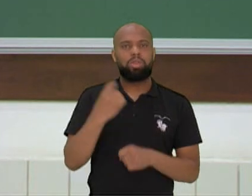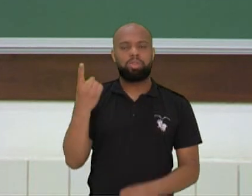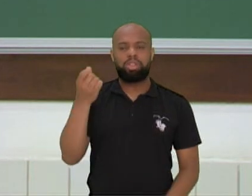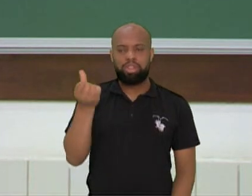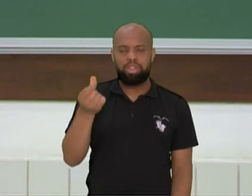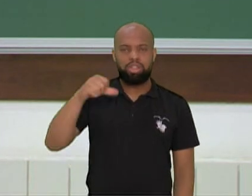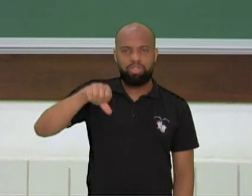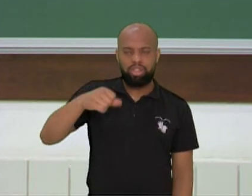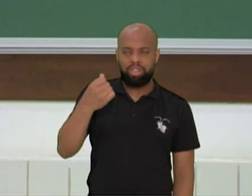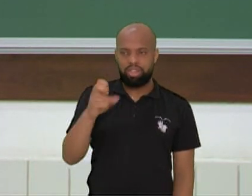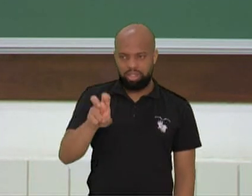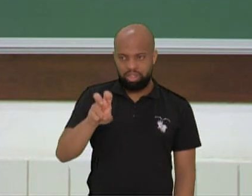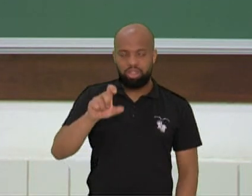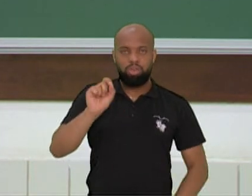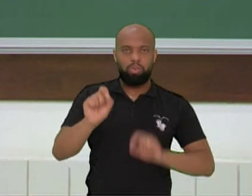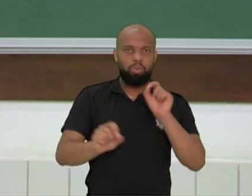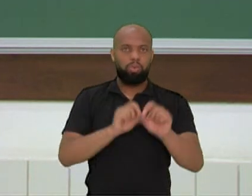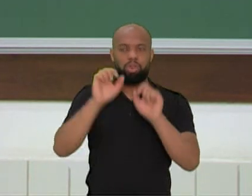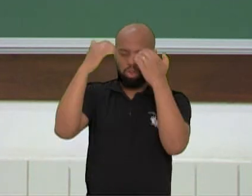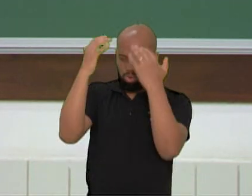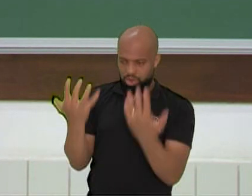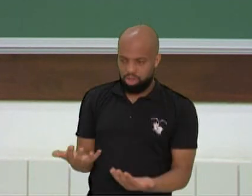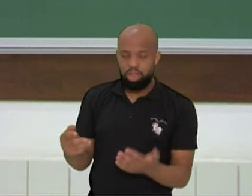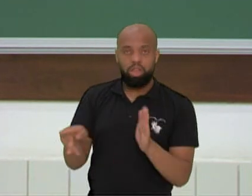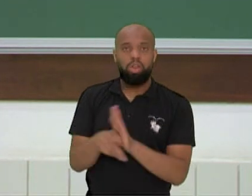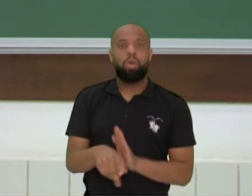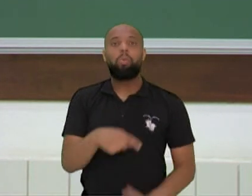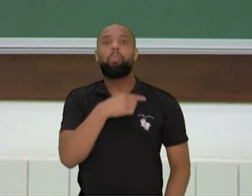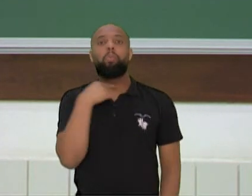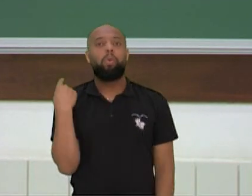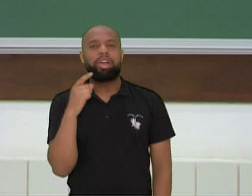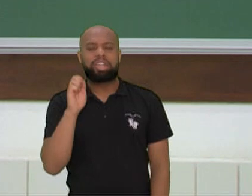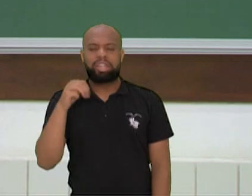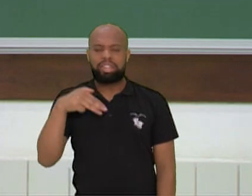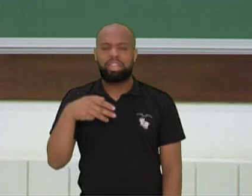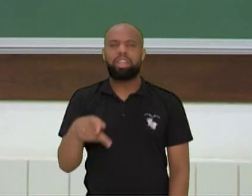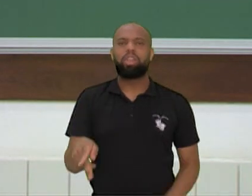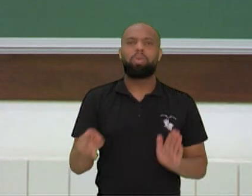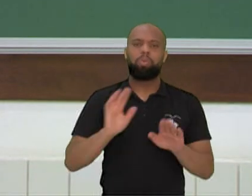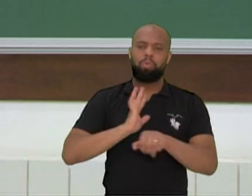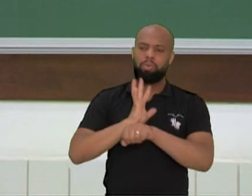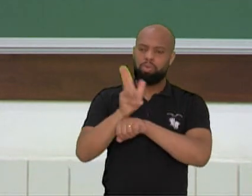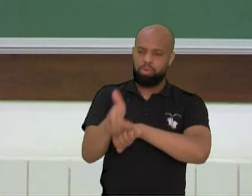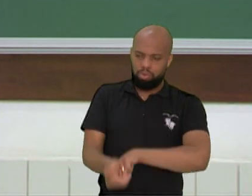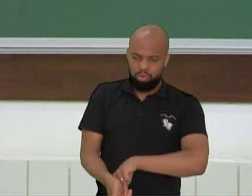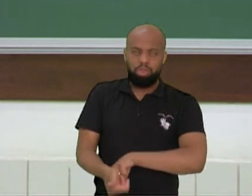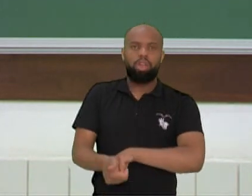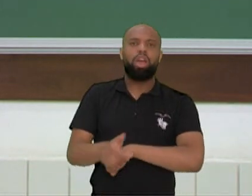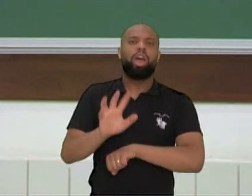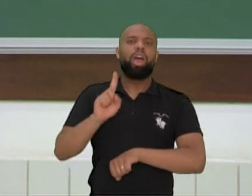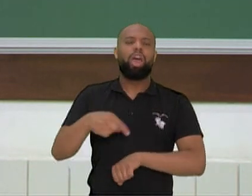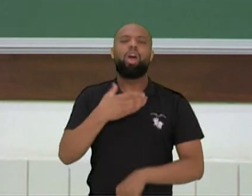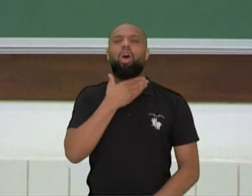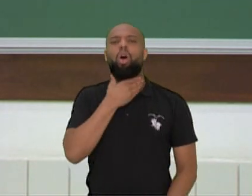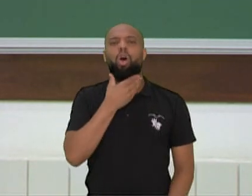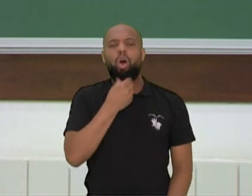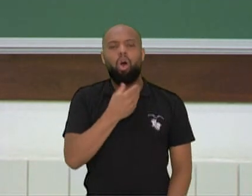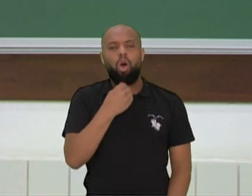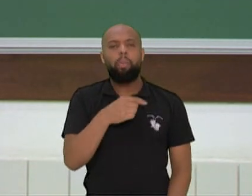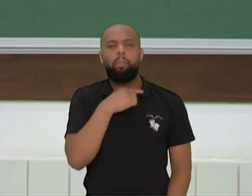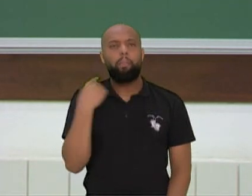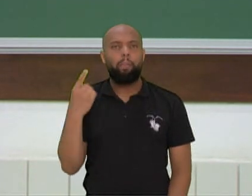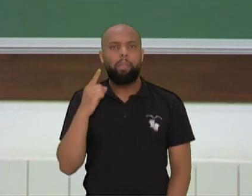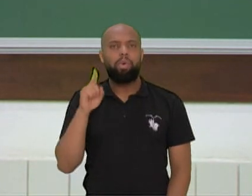1695, que homenageia justamente a morte dessa resistência do Zumbi de Palmares. E vem a minha pergunta para vocês, qual então dessas datas seria melhor